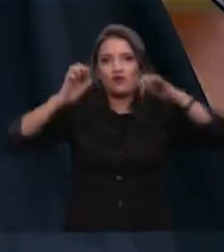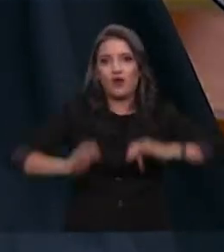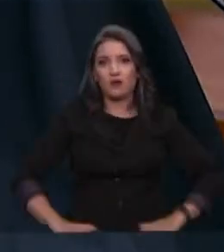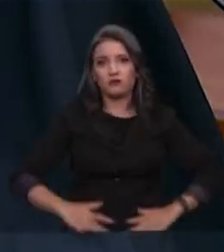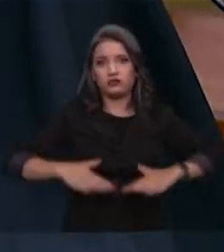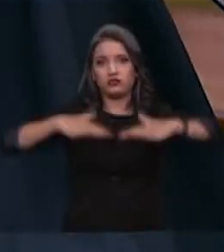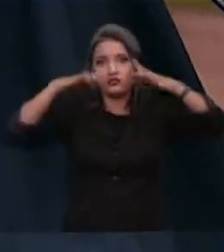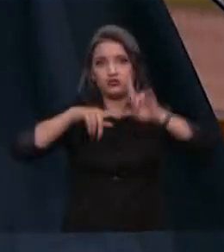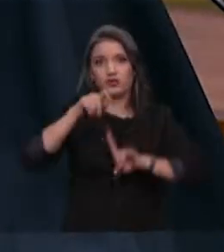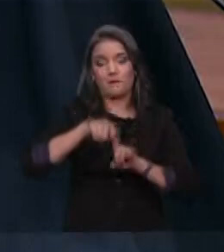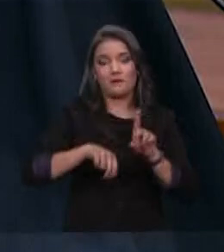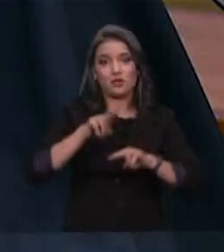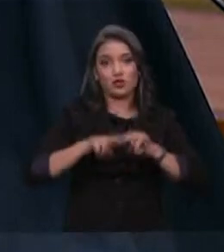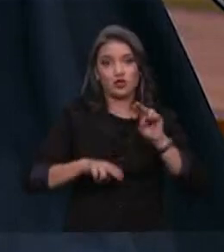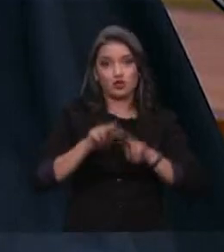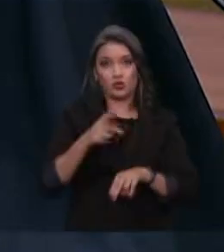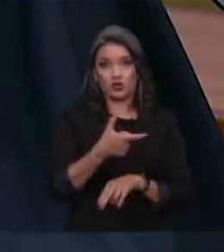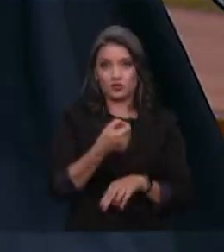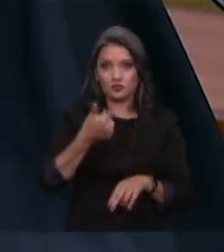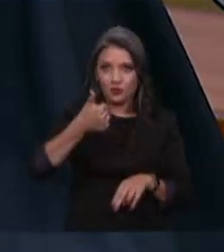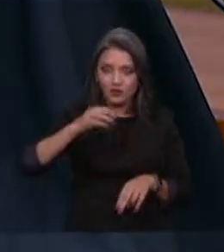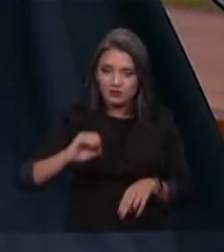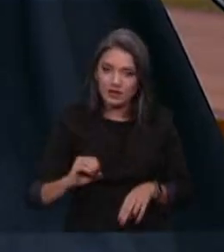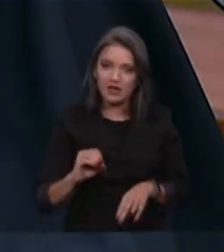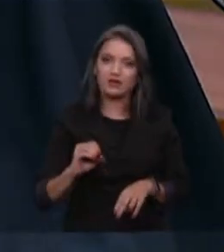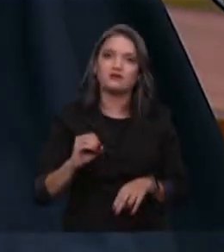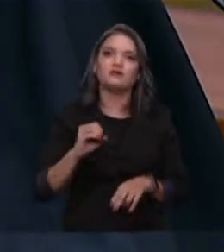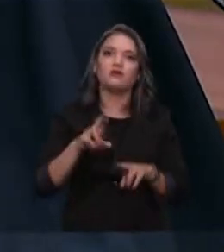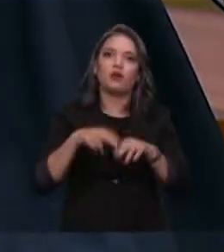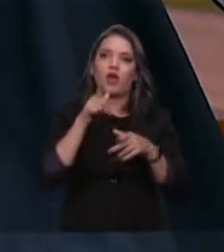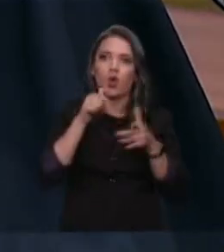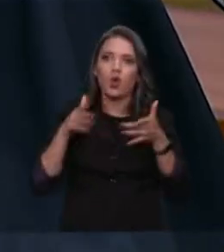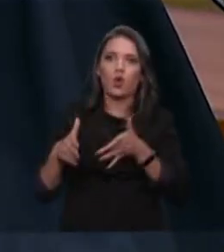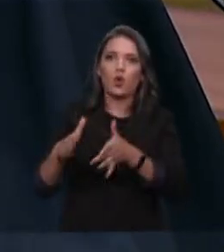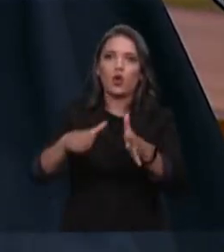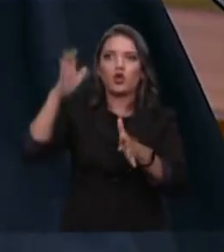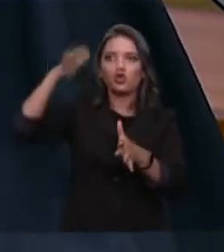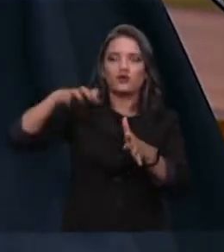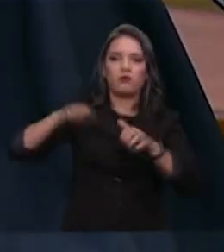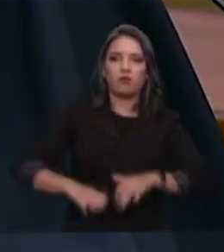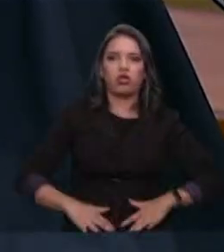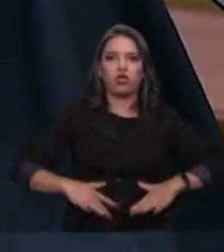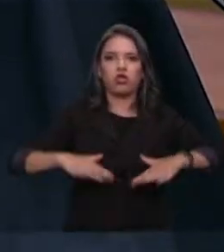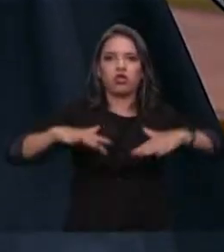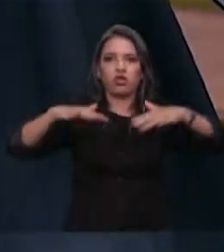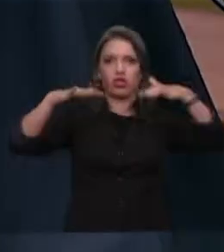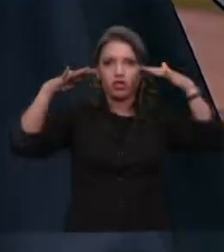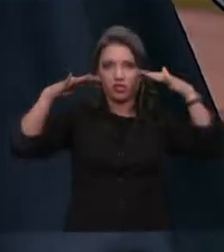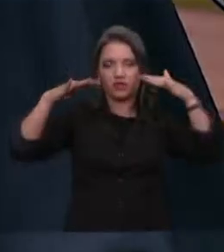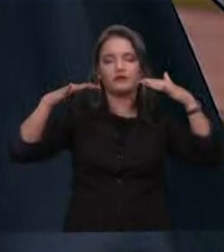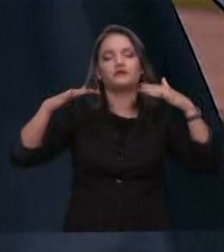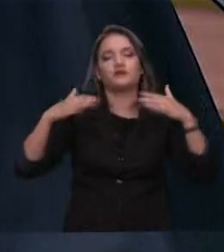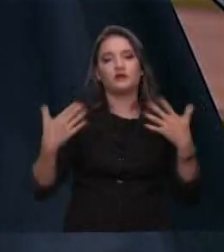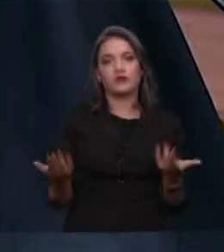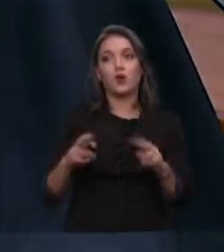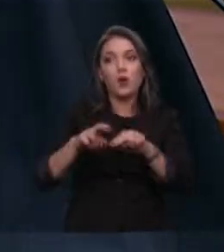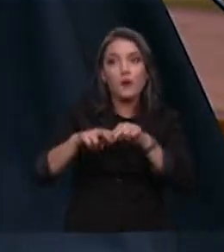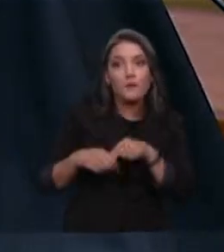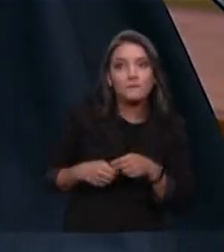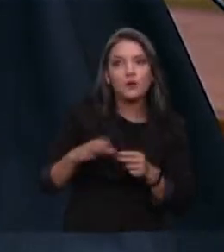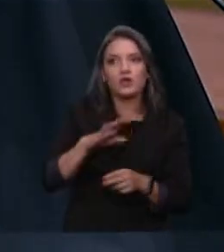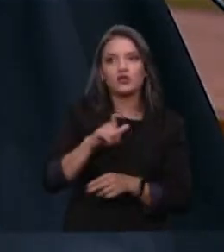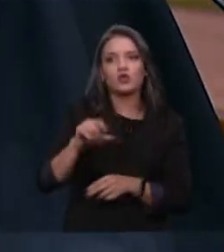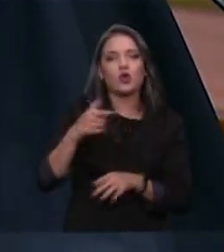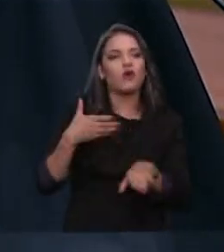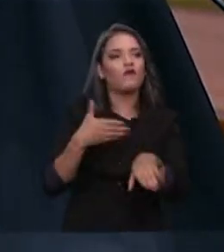mês de junho de 2010 ao longo dos rios Una, Sirinhaém, Pirangi, Mundaú e Canhota. Fecho aspas.